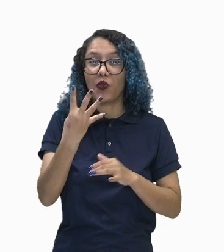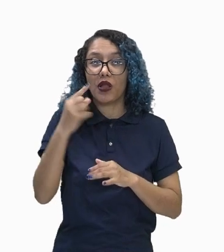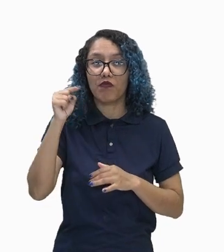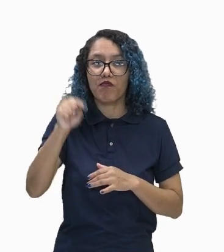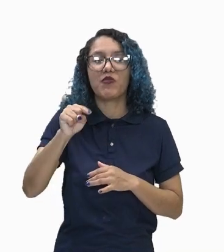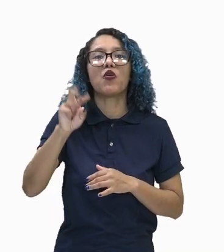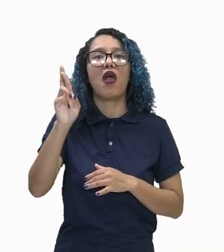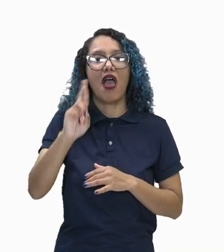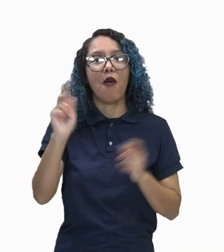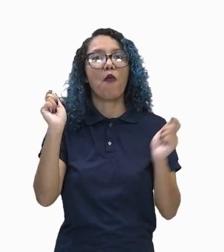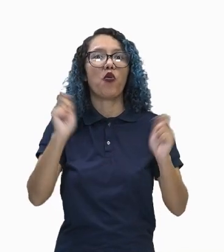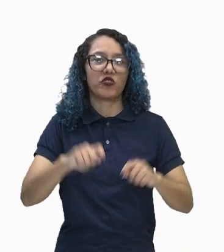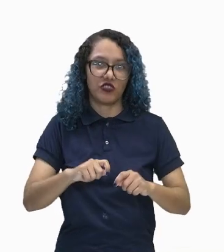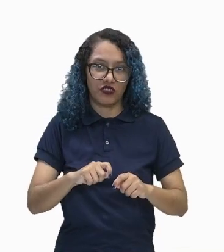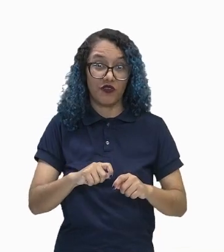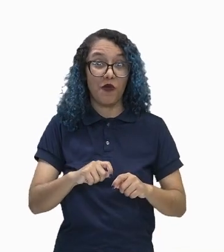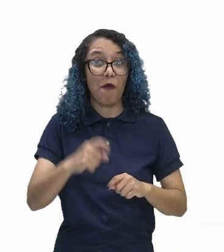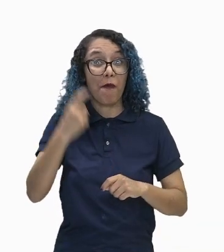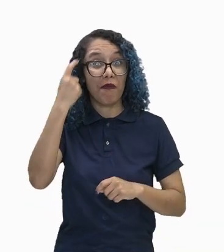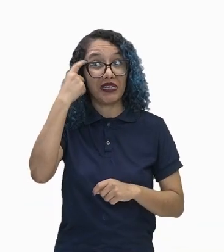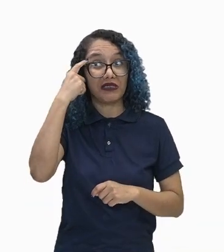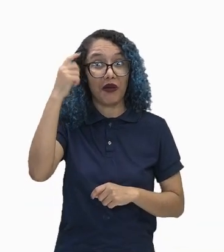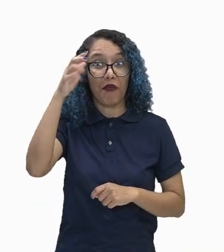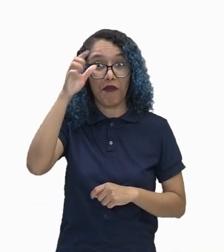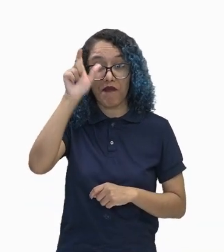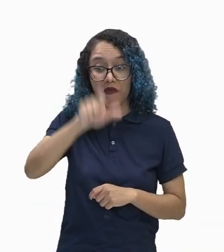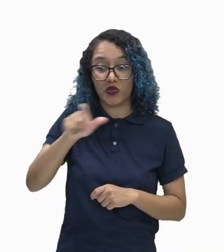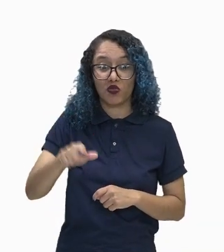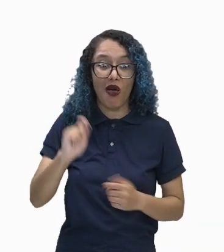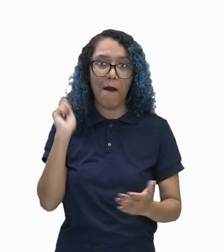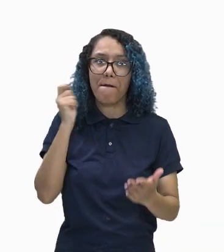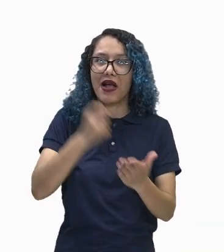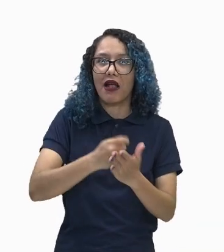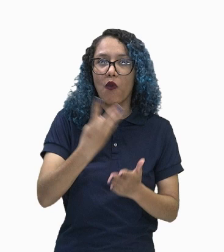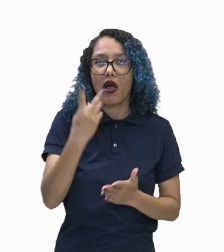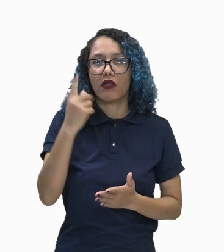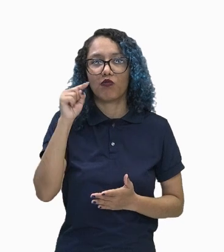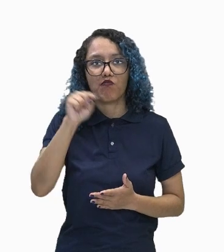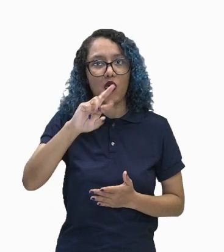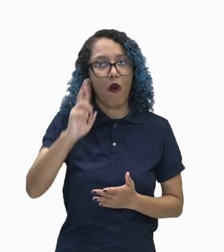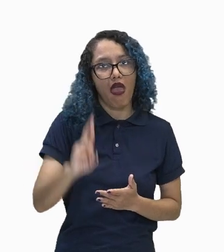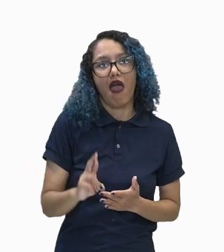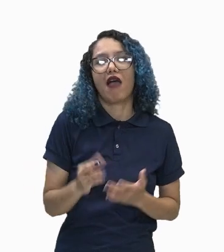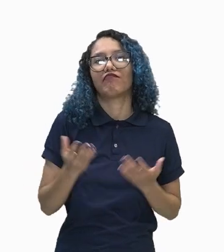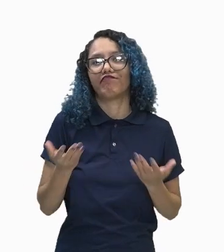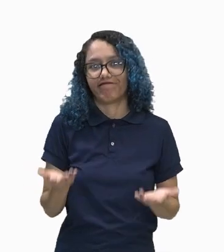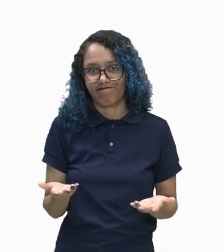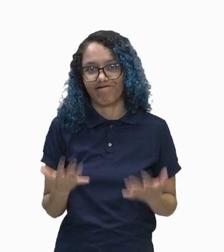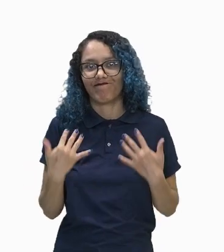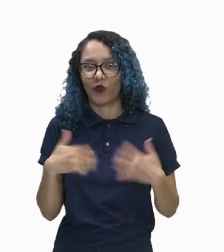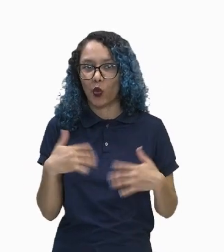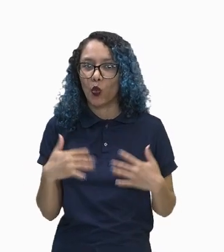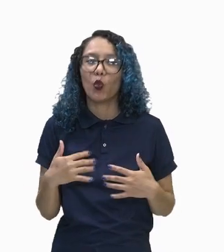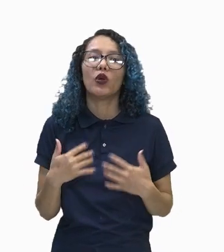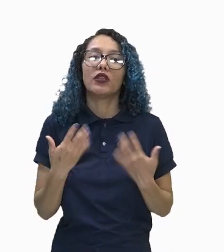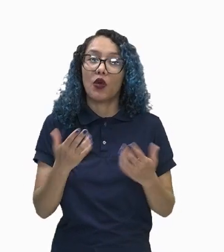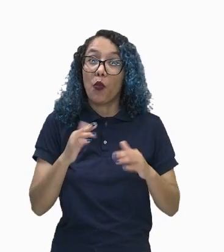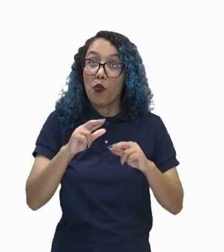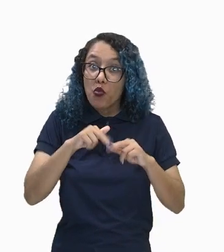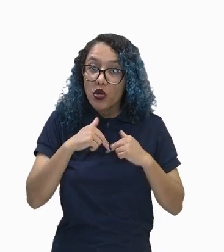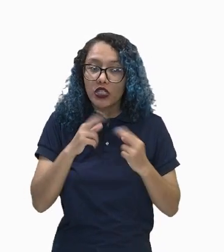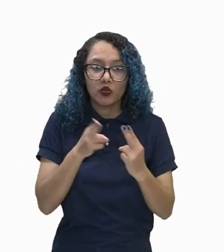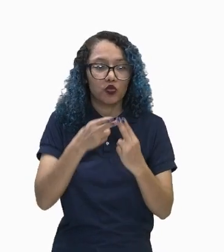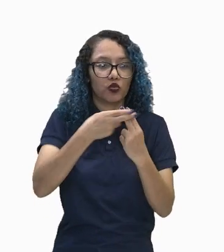Imagina se uma pessoa tivesse que pagar por essa medicação. Então, o nosso Sistema Único de Saúde oferece